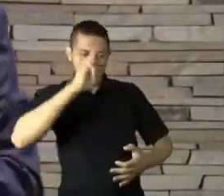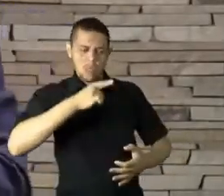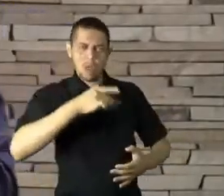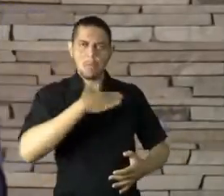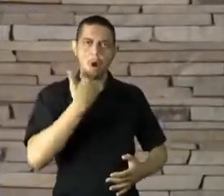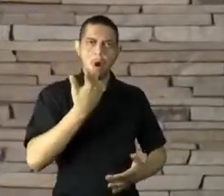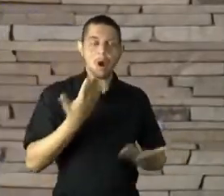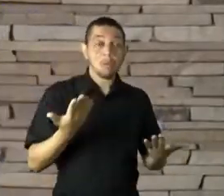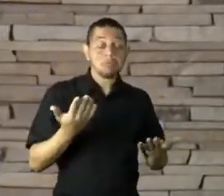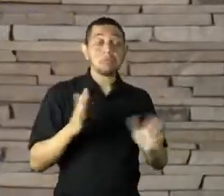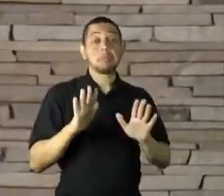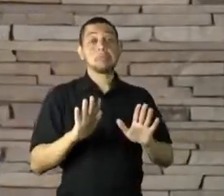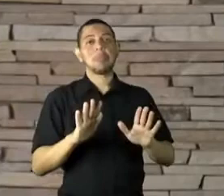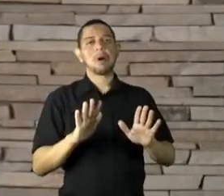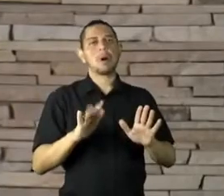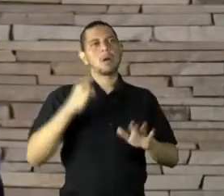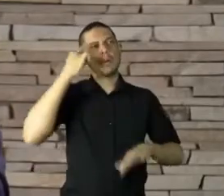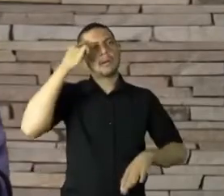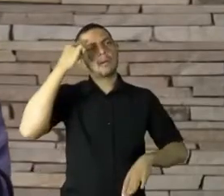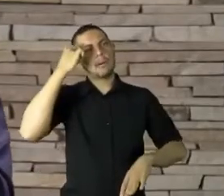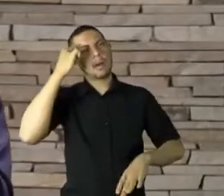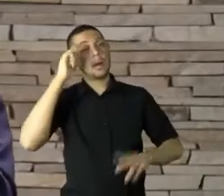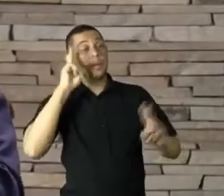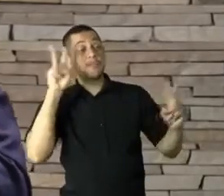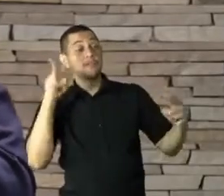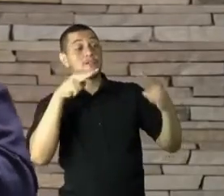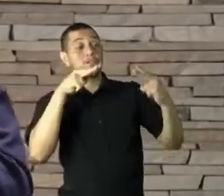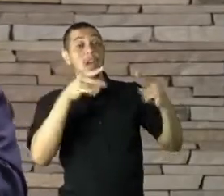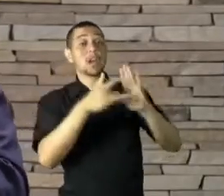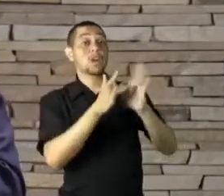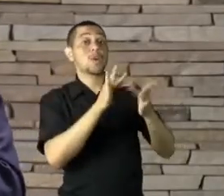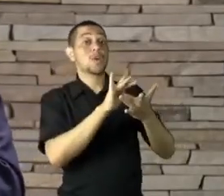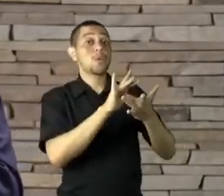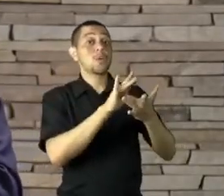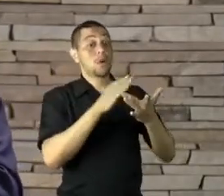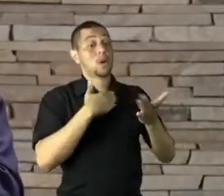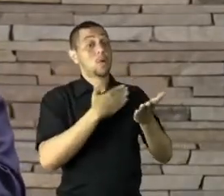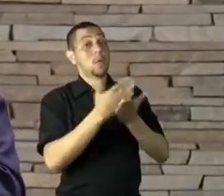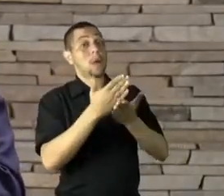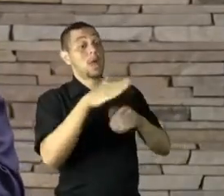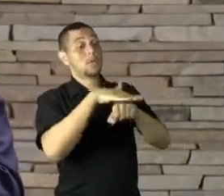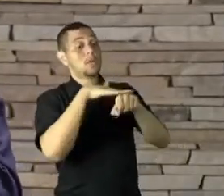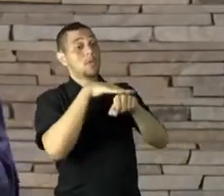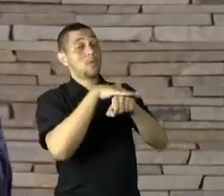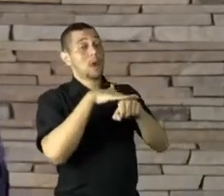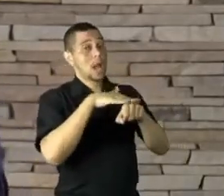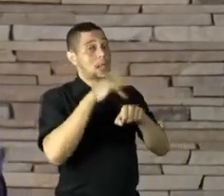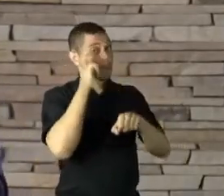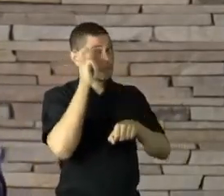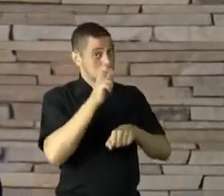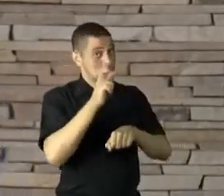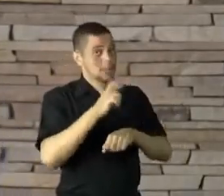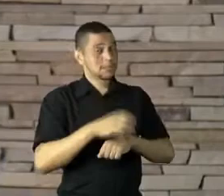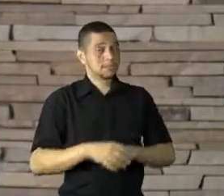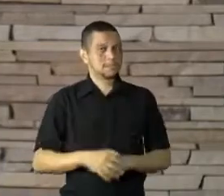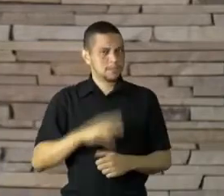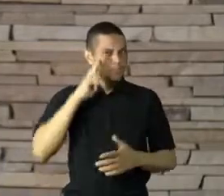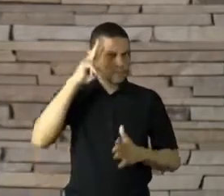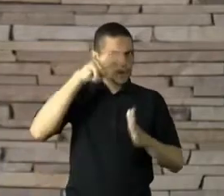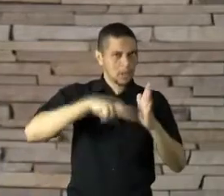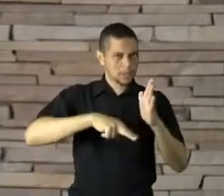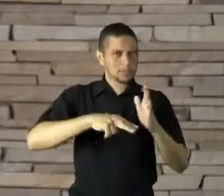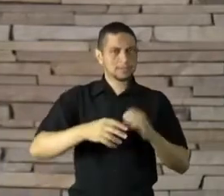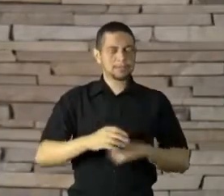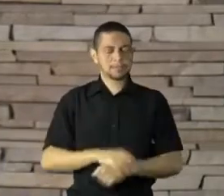e quando ele está diante de Jesus Cristo começam um diálogo interessante eu quero continuar com você a